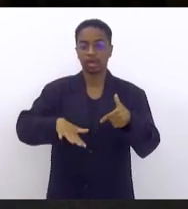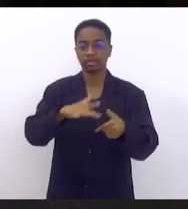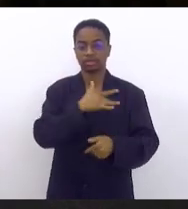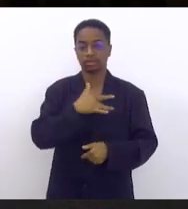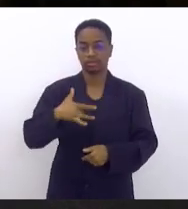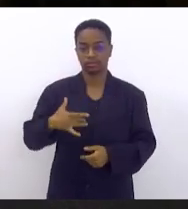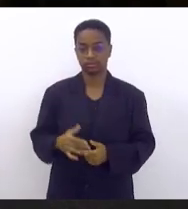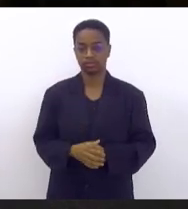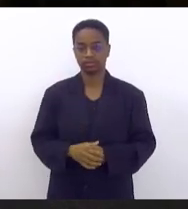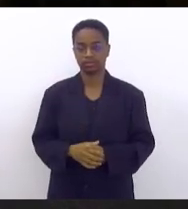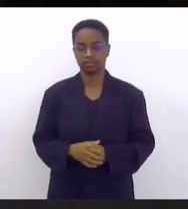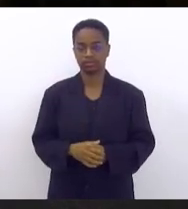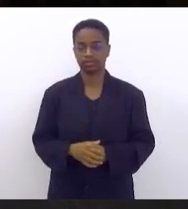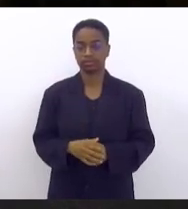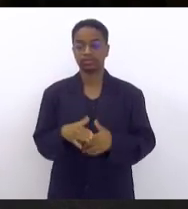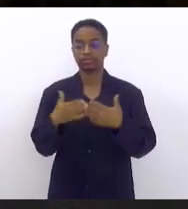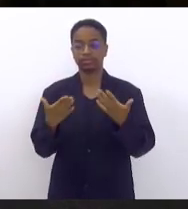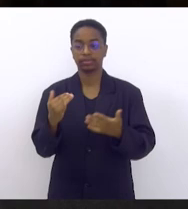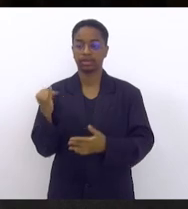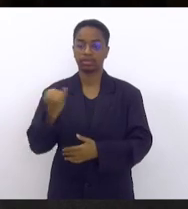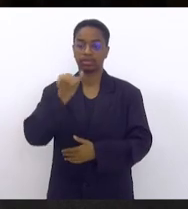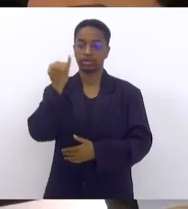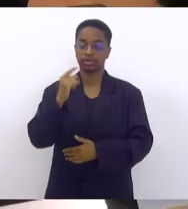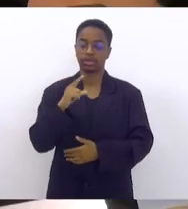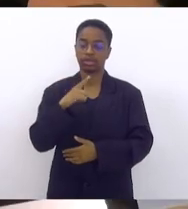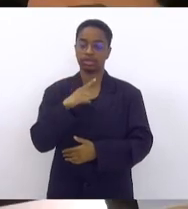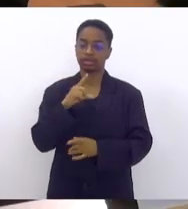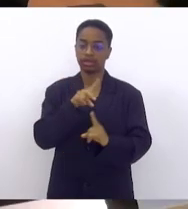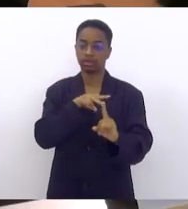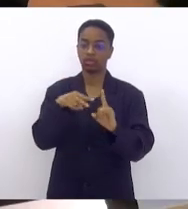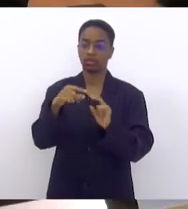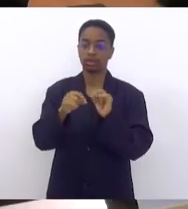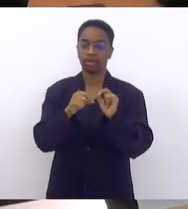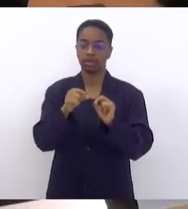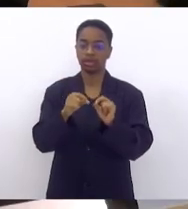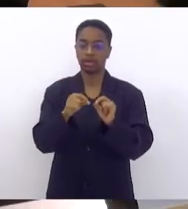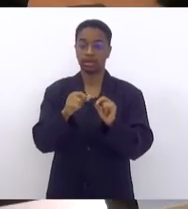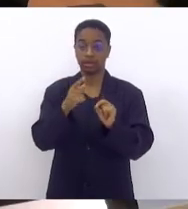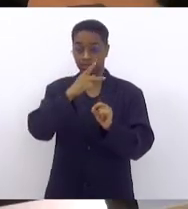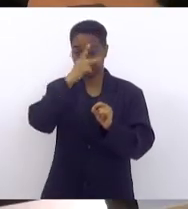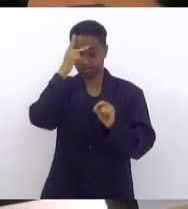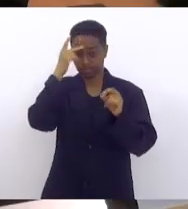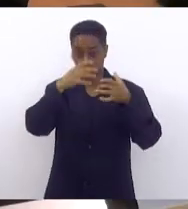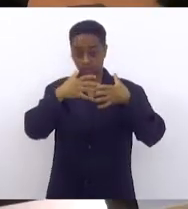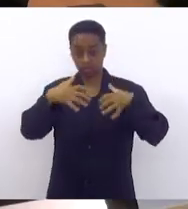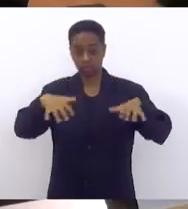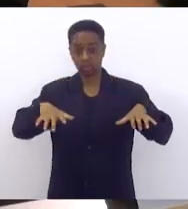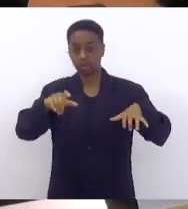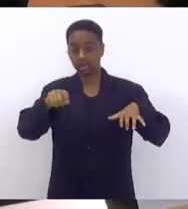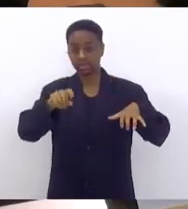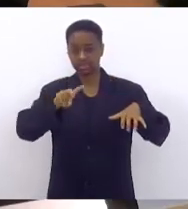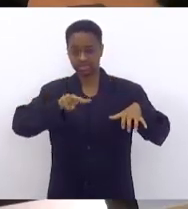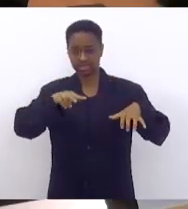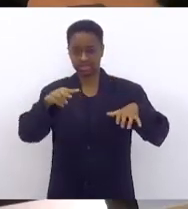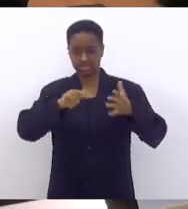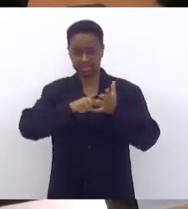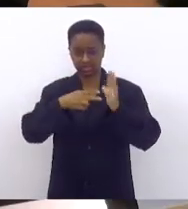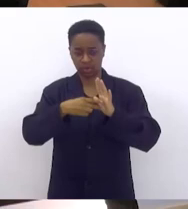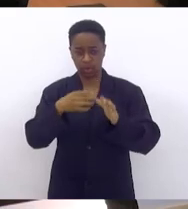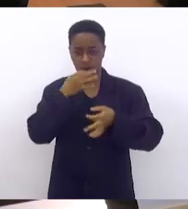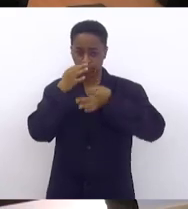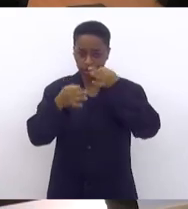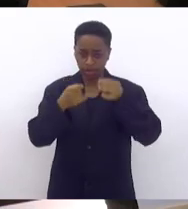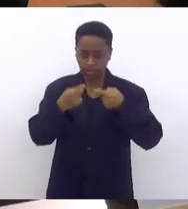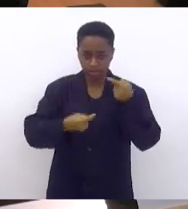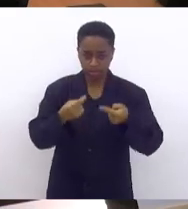É importante a gente ter a seguinte visão: o que separa as pessoas, deputado, não é a posição política de